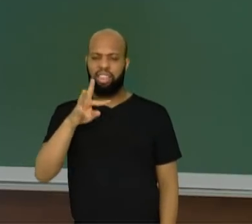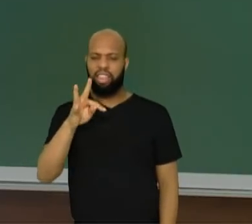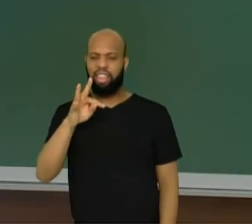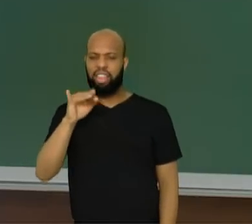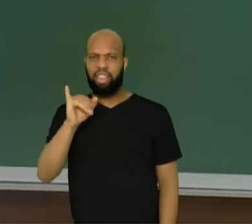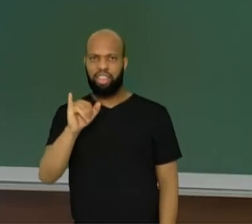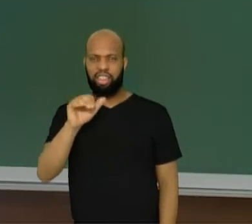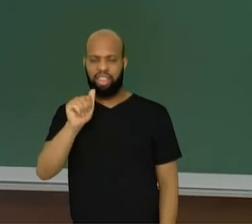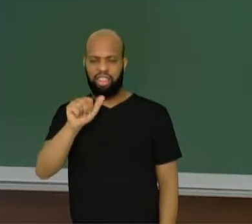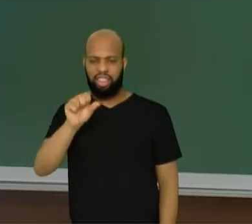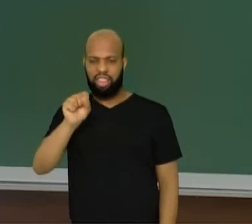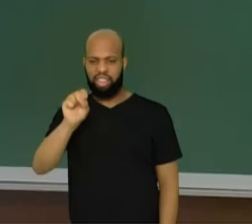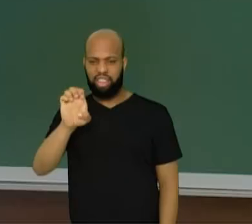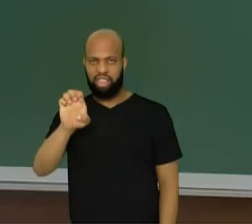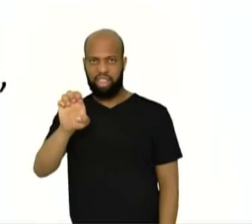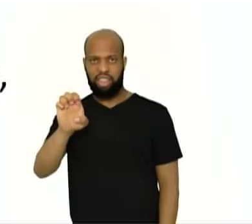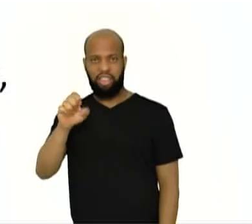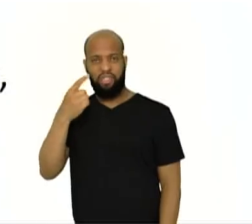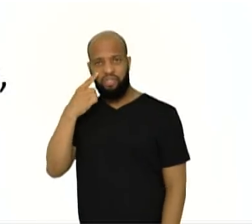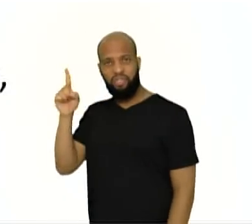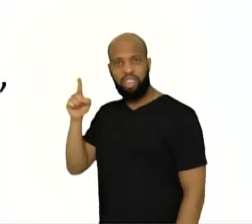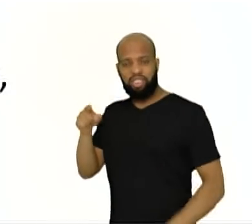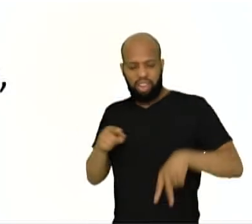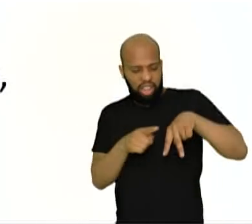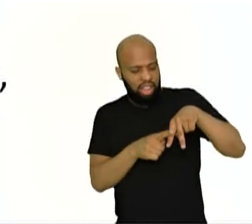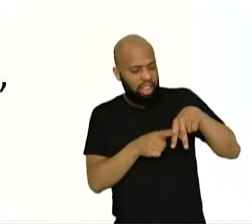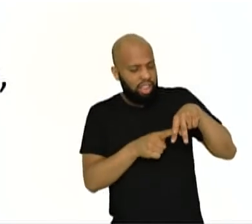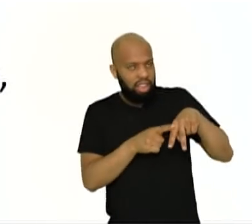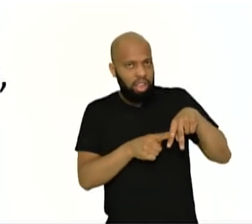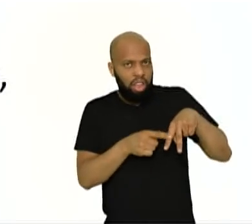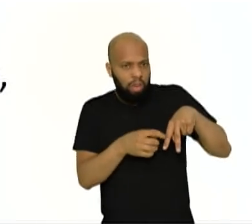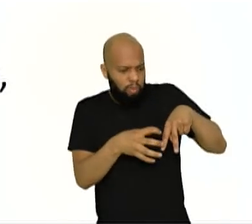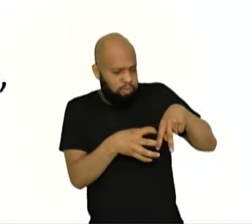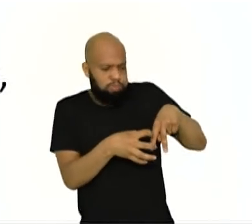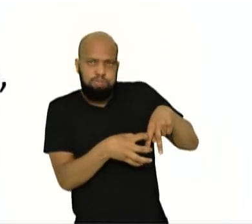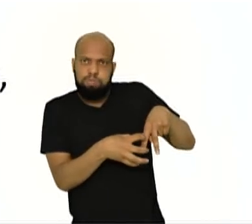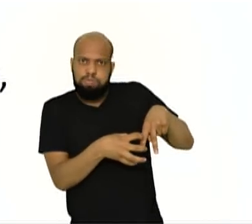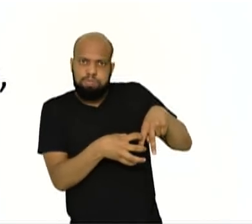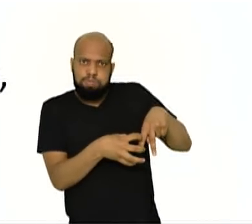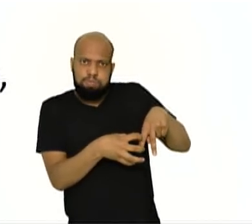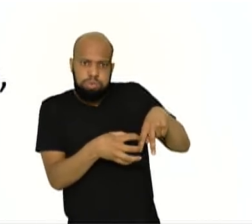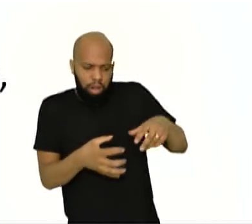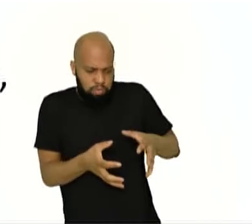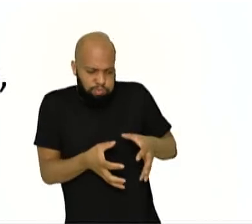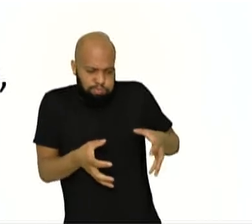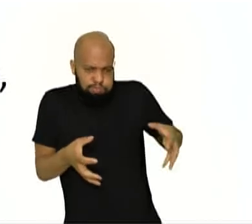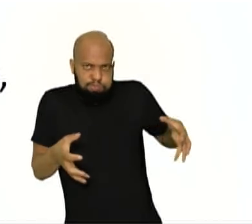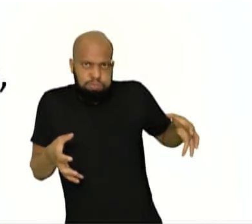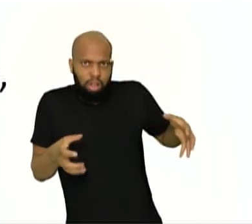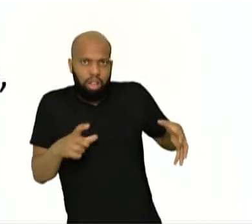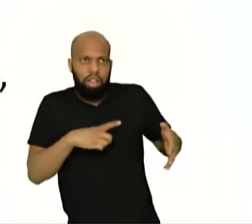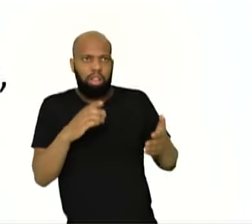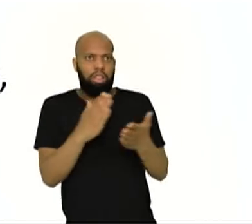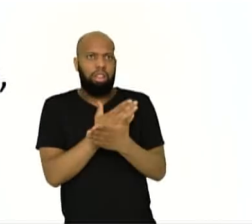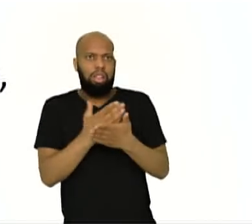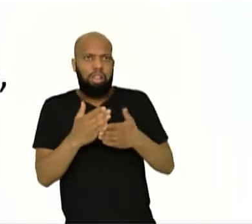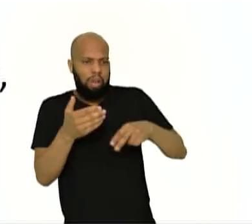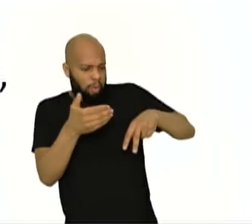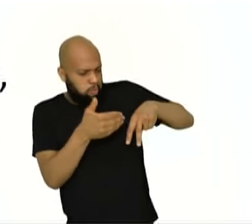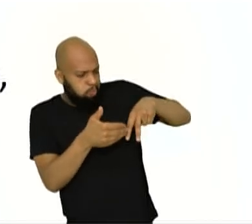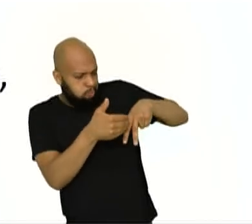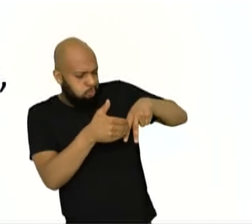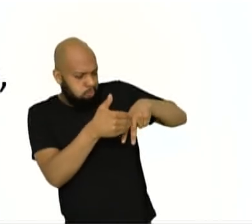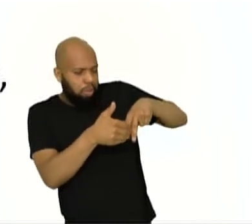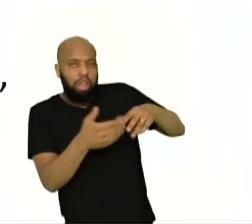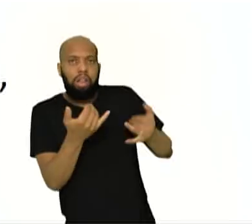Perceba essa imagem, como que está a perna dessa pessoa, inchada, grande, com algumas rachaduras que